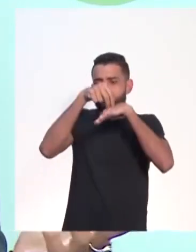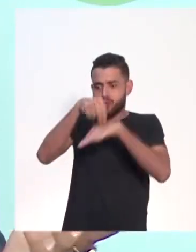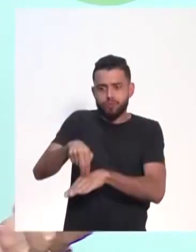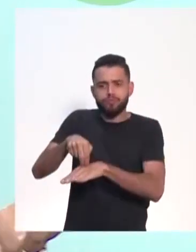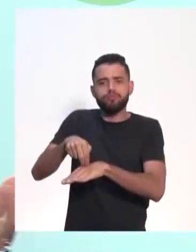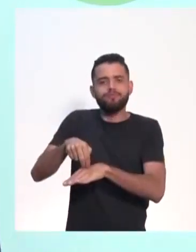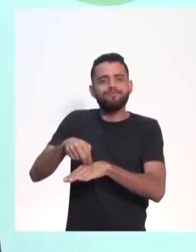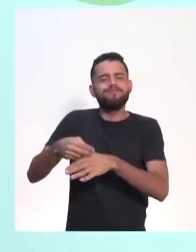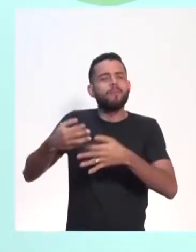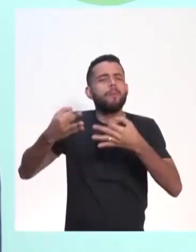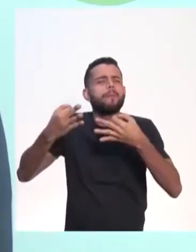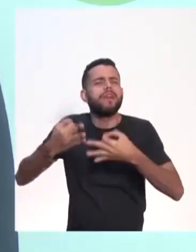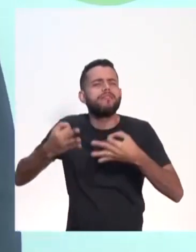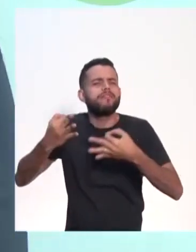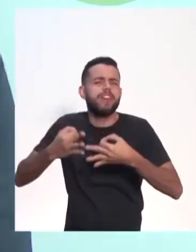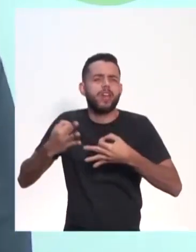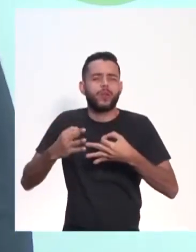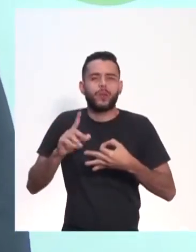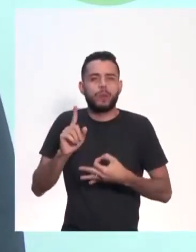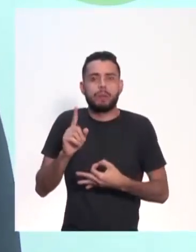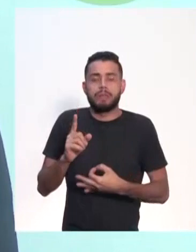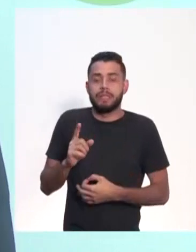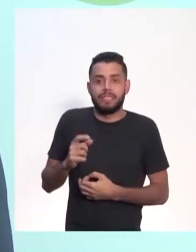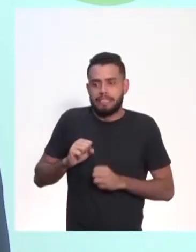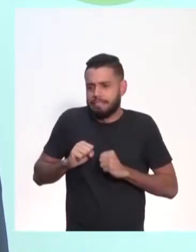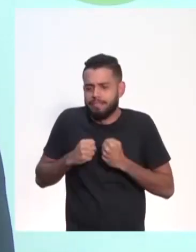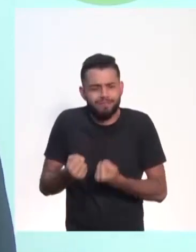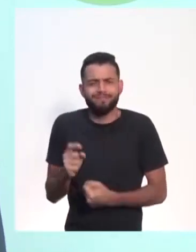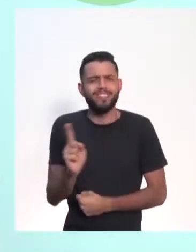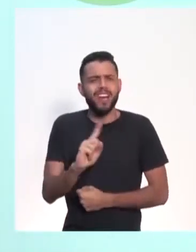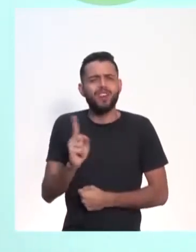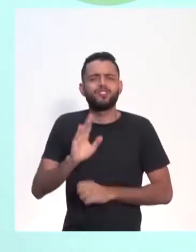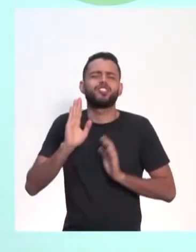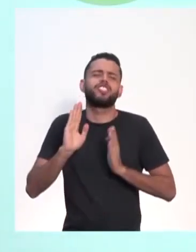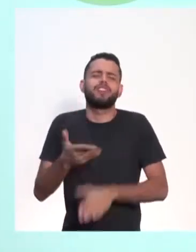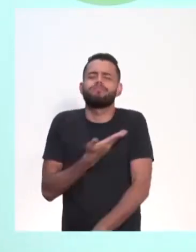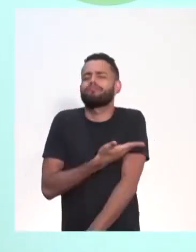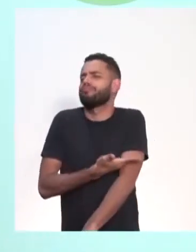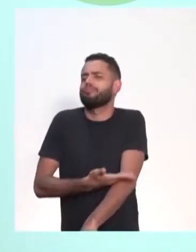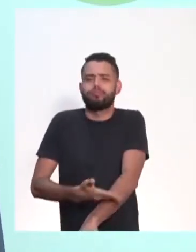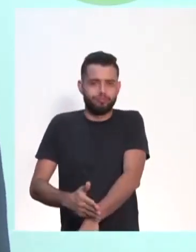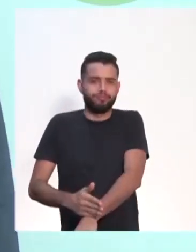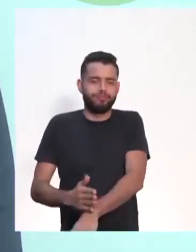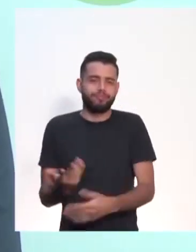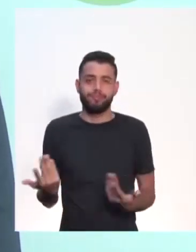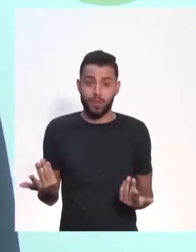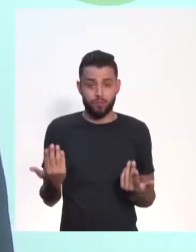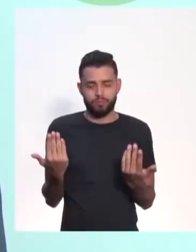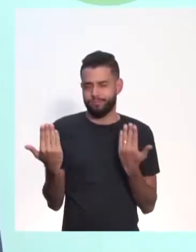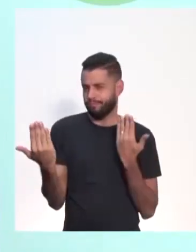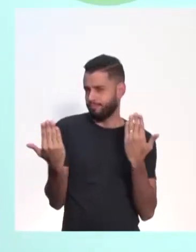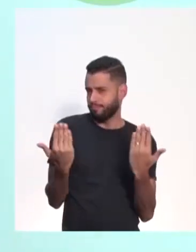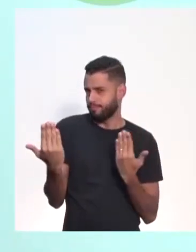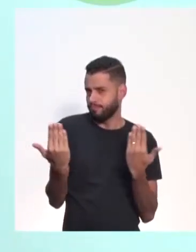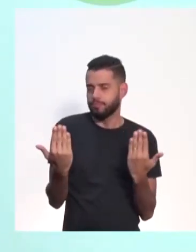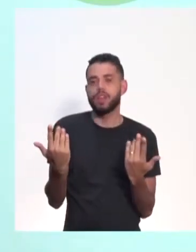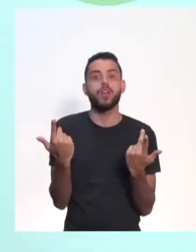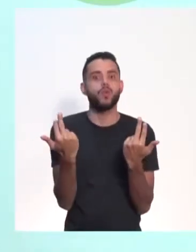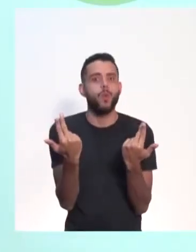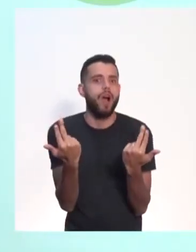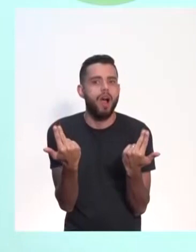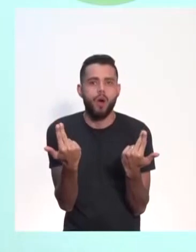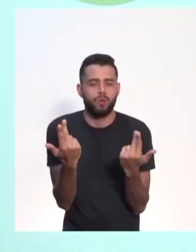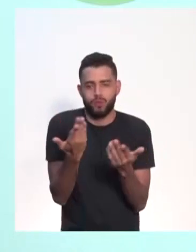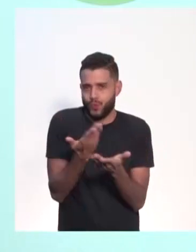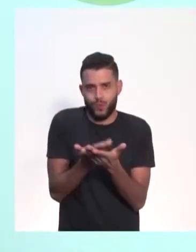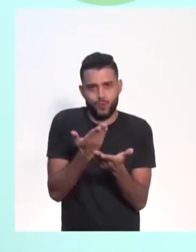estar no sangue. Ele não vai ter tanto esforço assim. Do mesmo jeito, é o mesmo raciocínio que a gente tem que aplicar aos